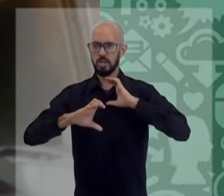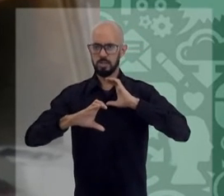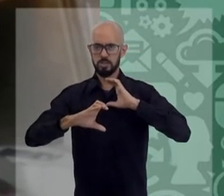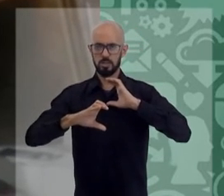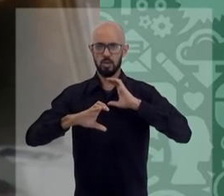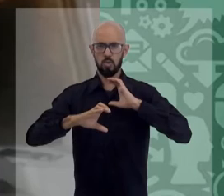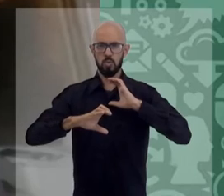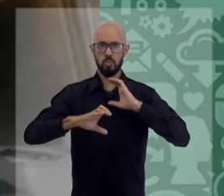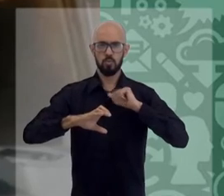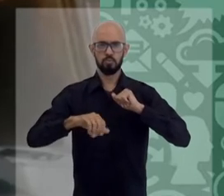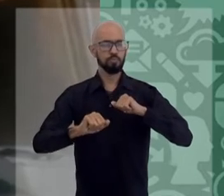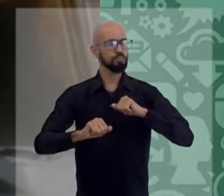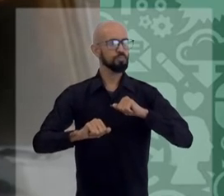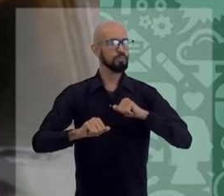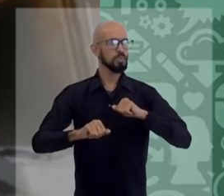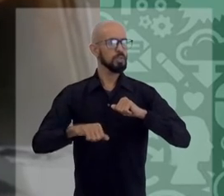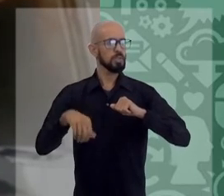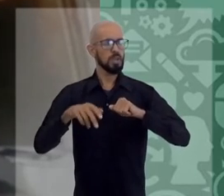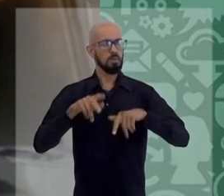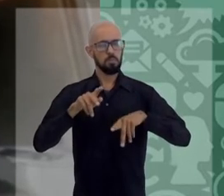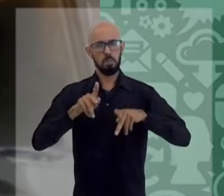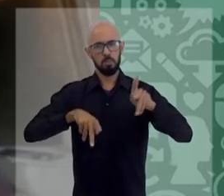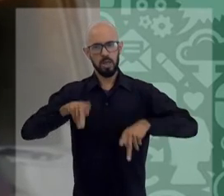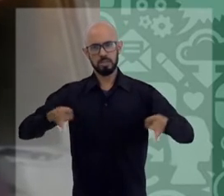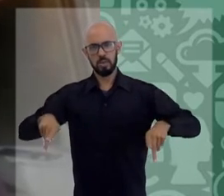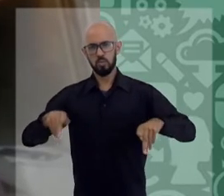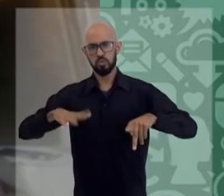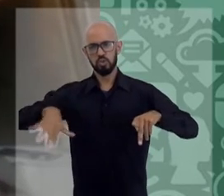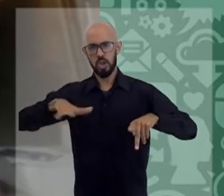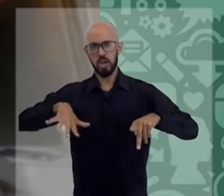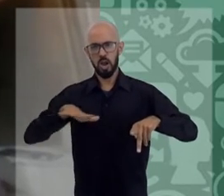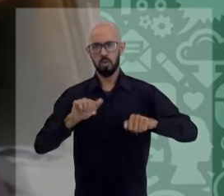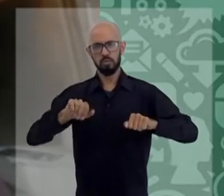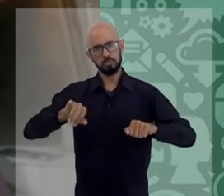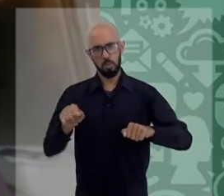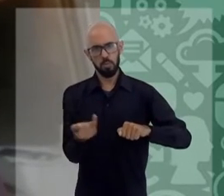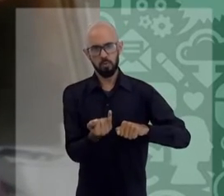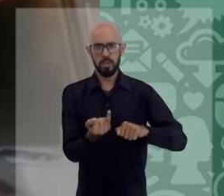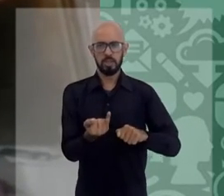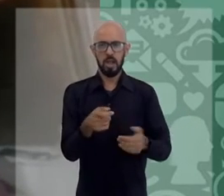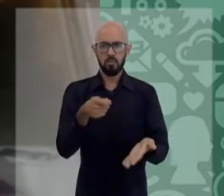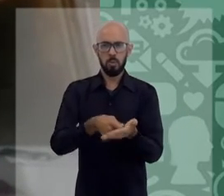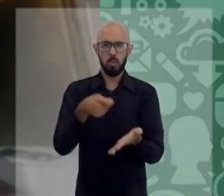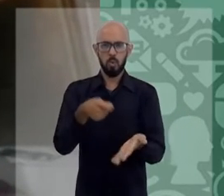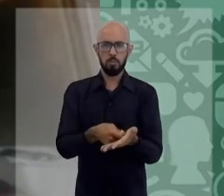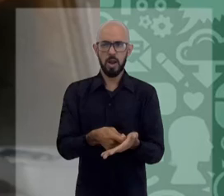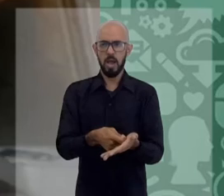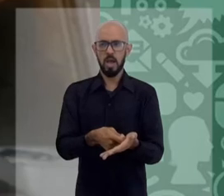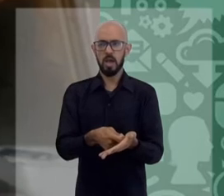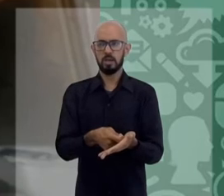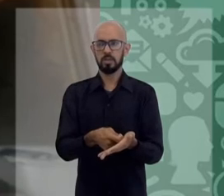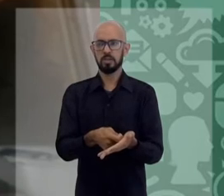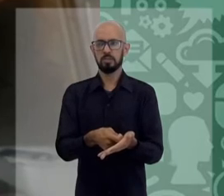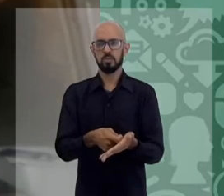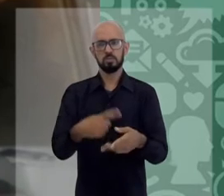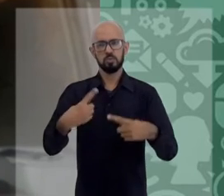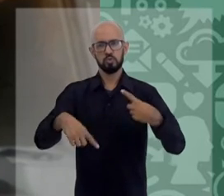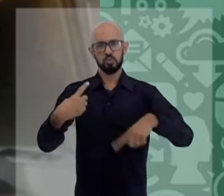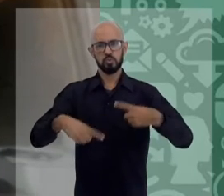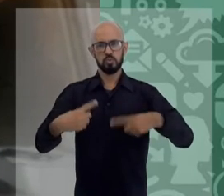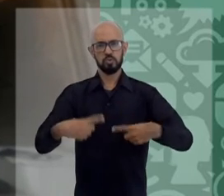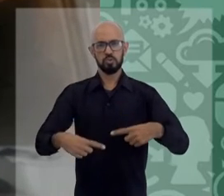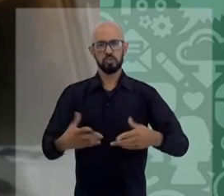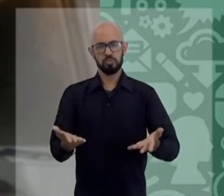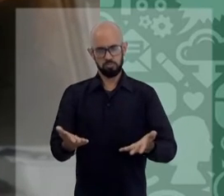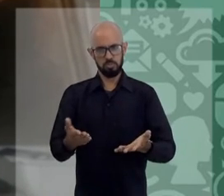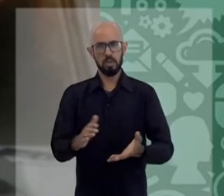comunicação entre a elite política e a população em geral. Então, vamos aproveitar, vamos cobrar bastante, vamos discutir o